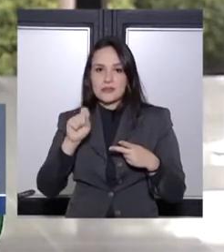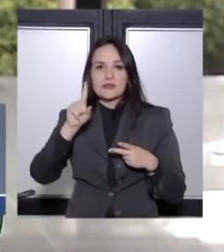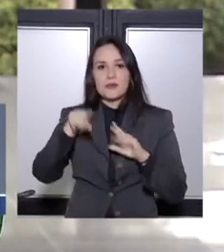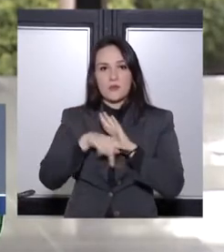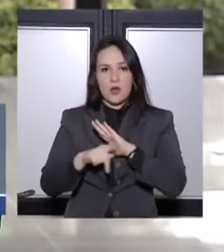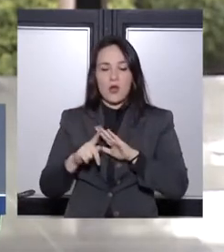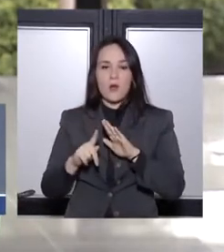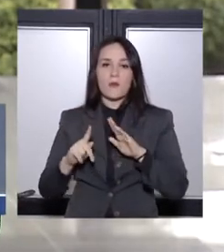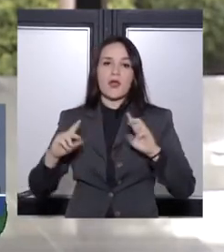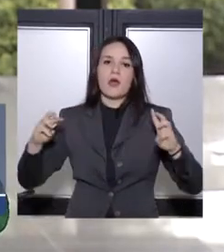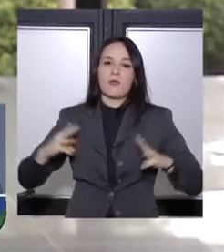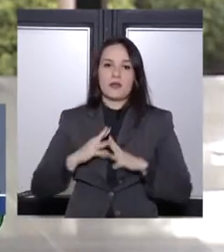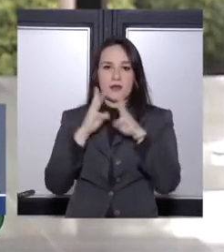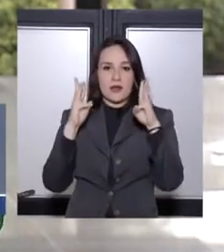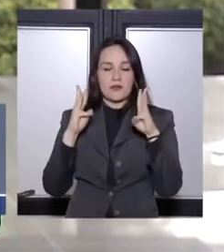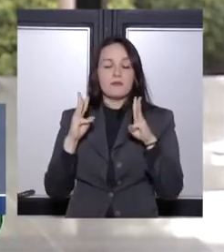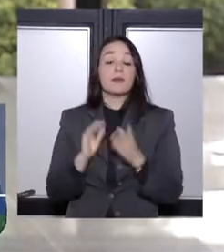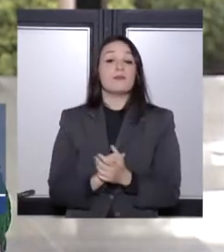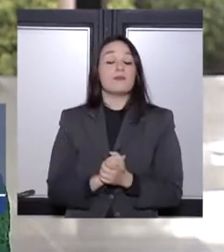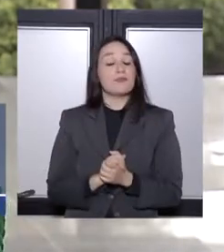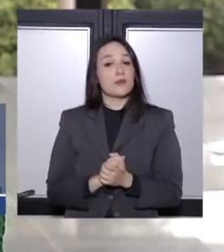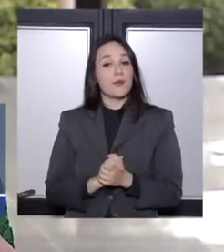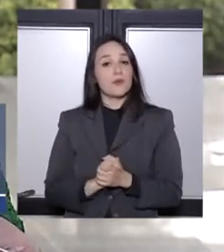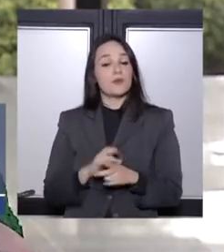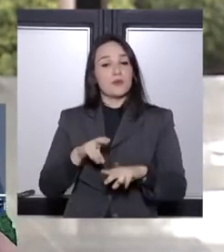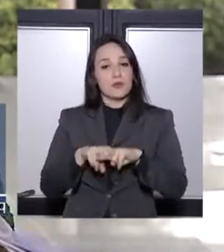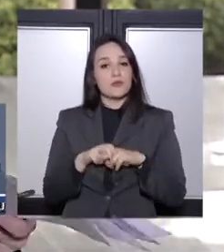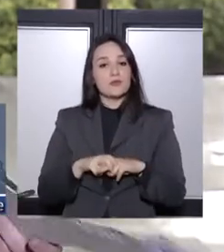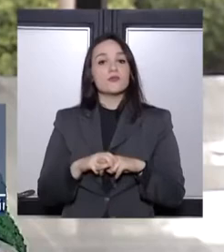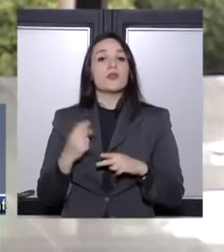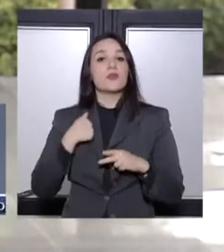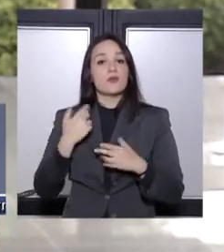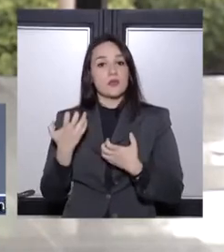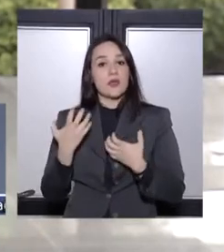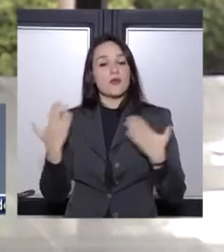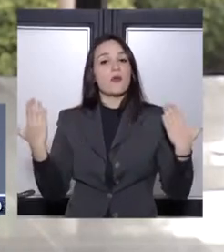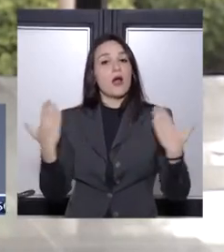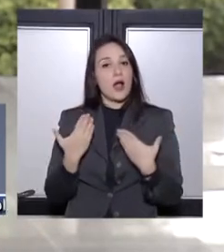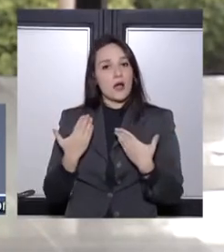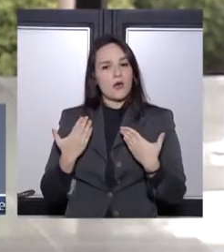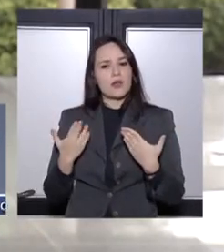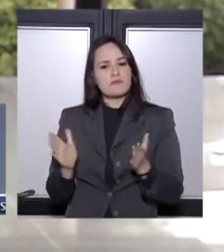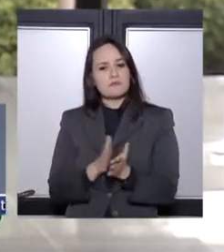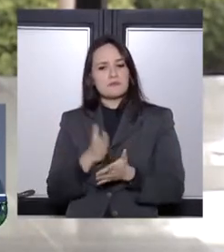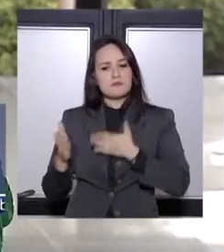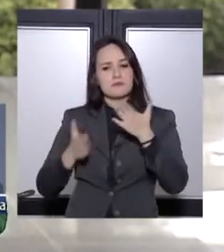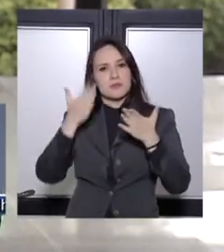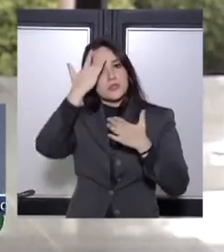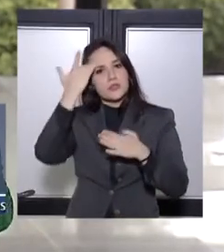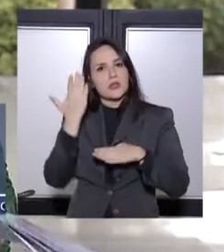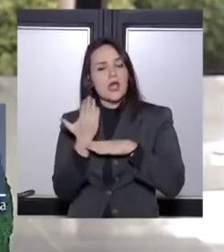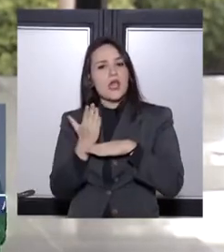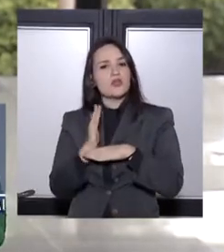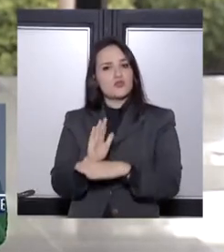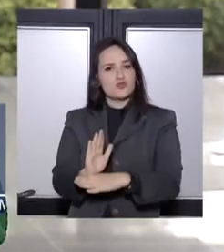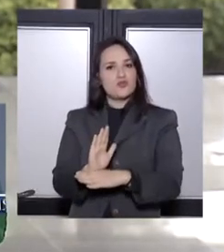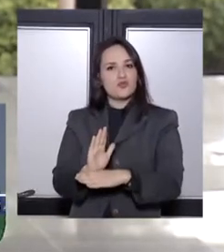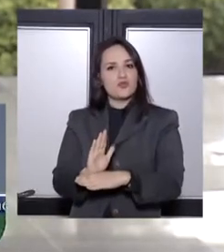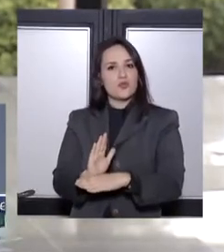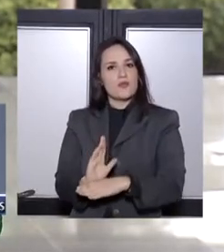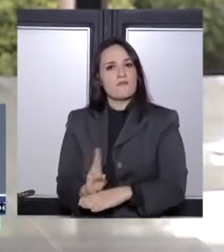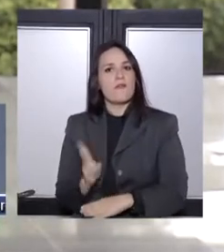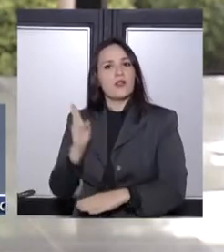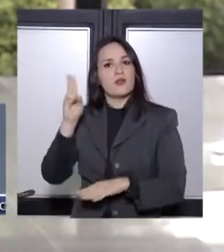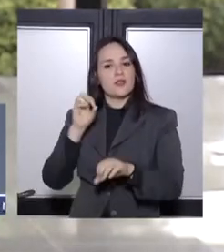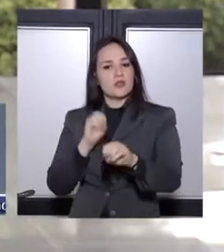coisa para mostrar hoje e ressaltar e destacar essas pessoas que contribuem muito para o crescimento e valorização da educação